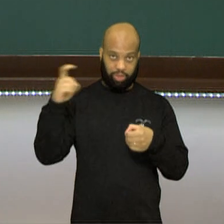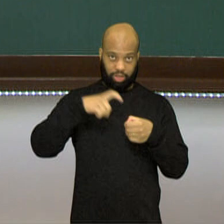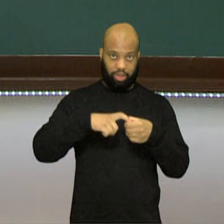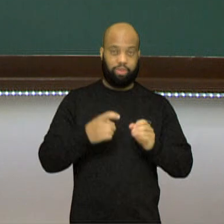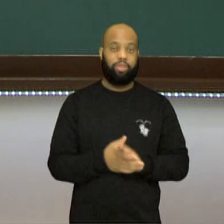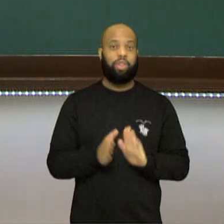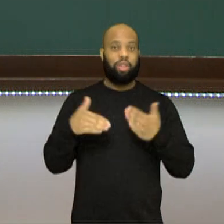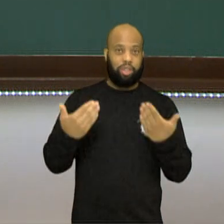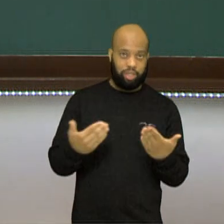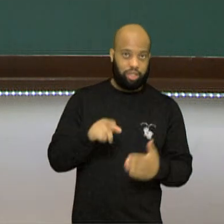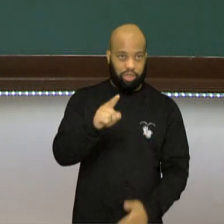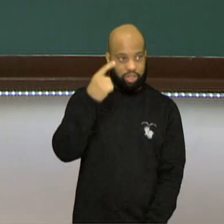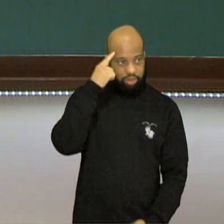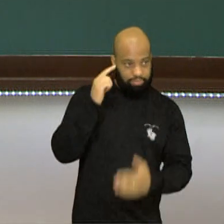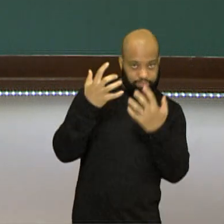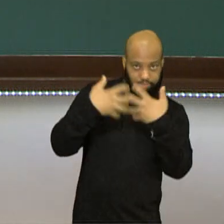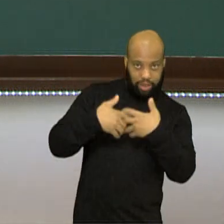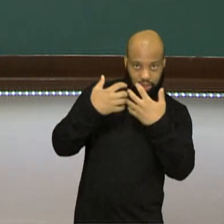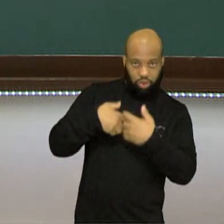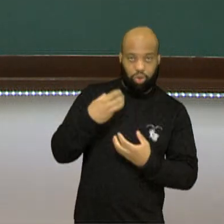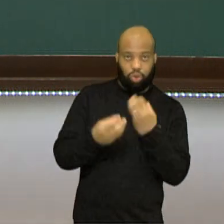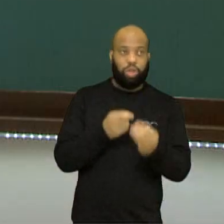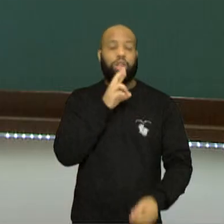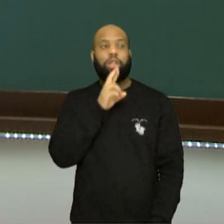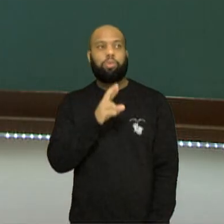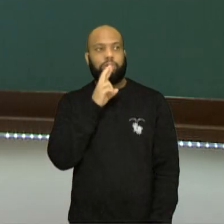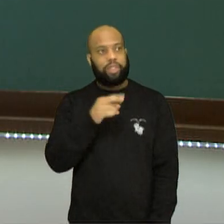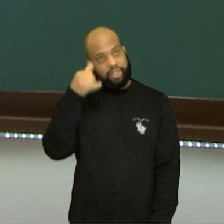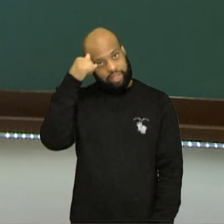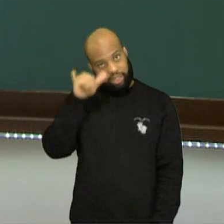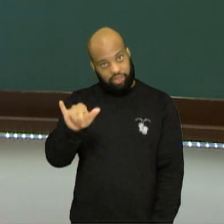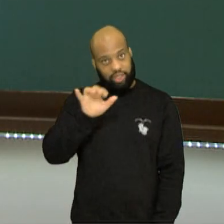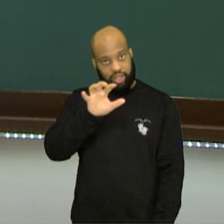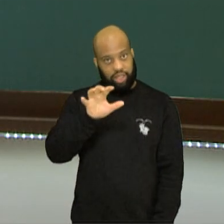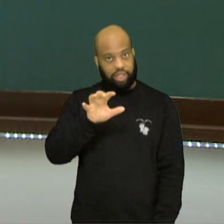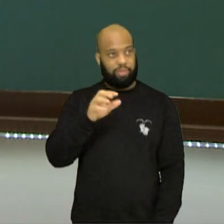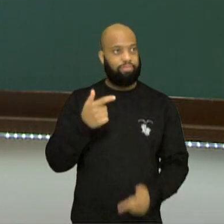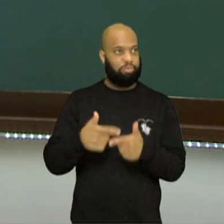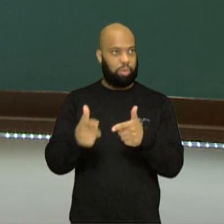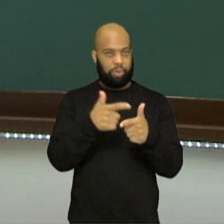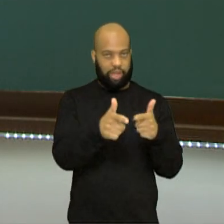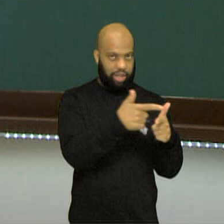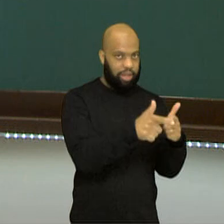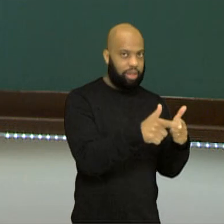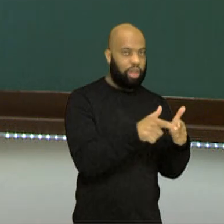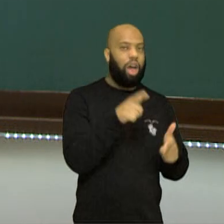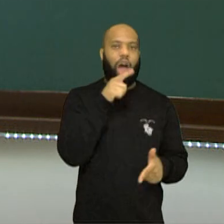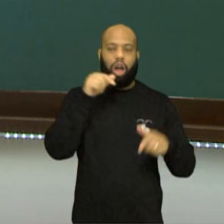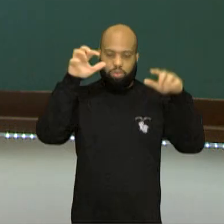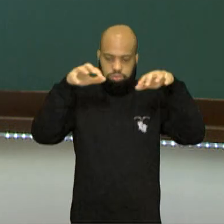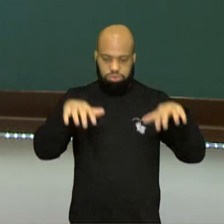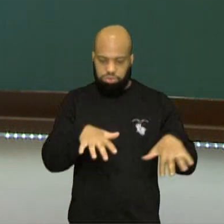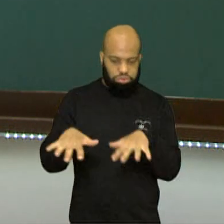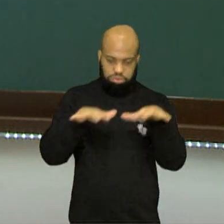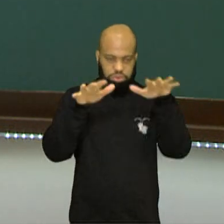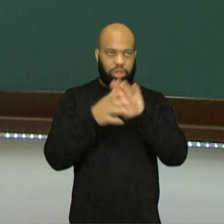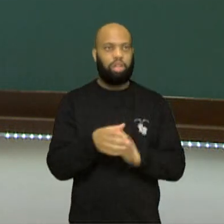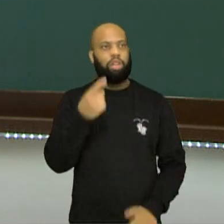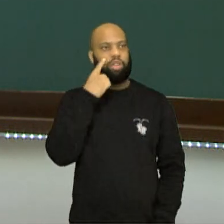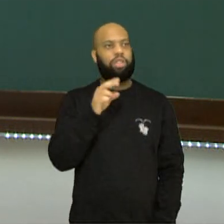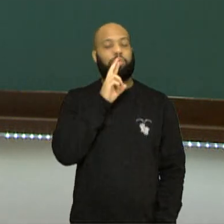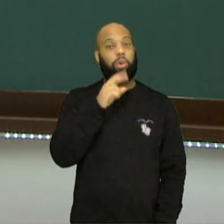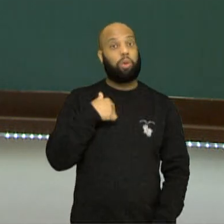Retornamos. E aí, pensou numa solução para evitar essas situações das enchentes? Então vamos ver a resposta